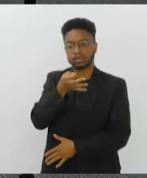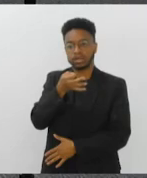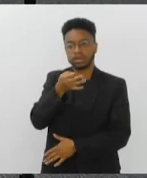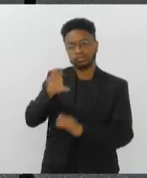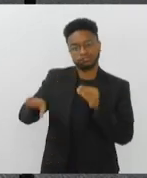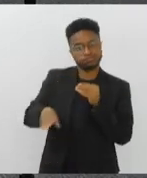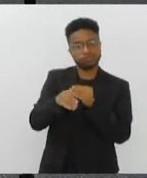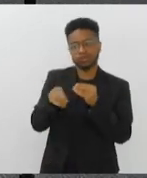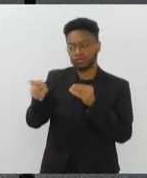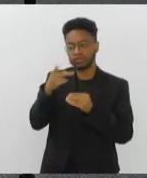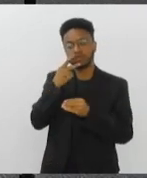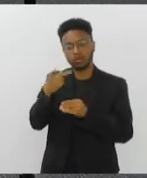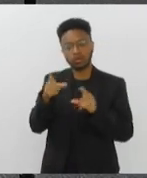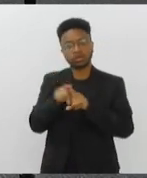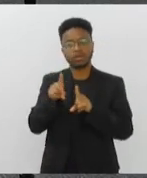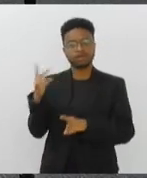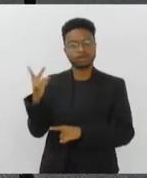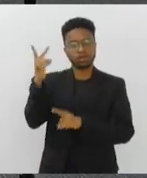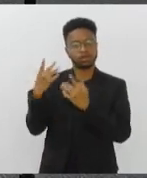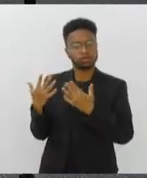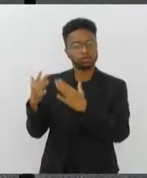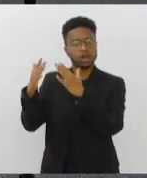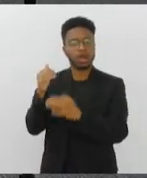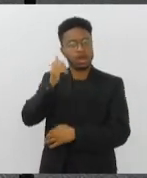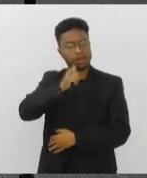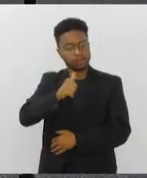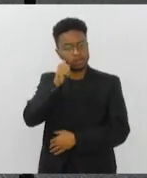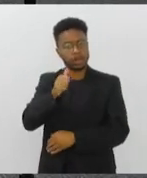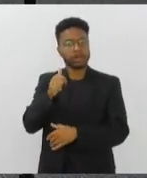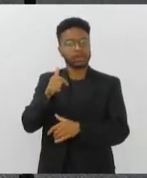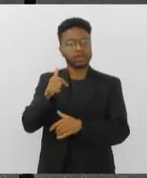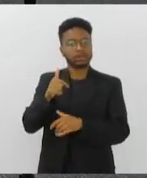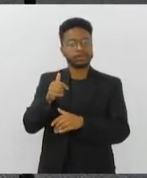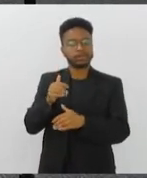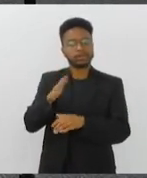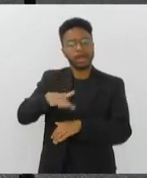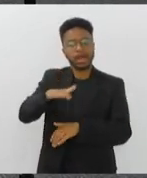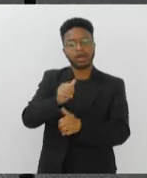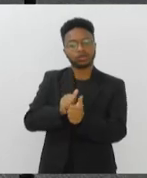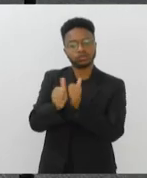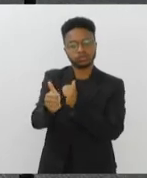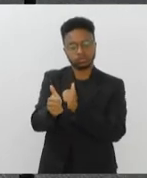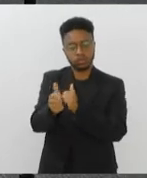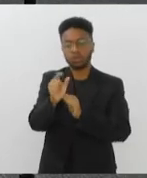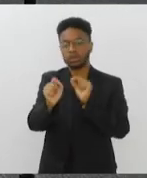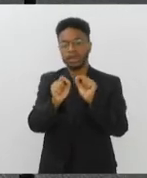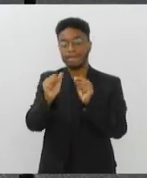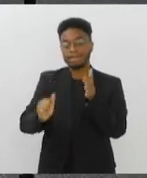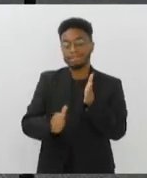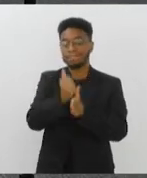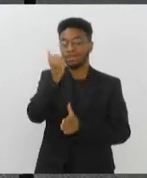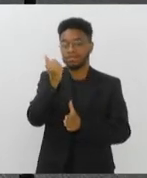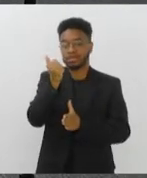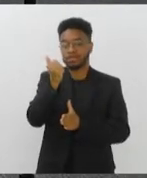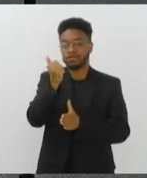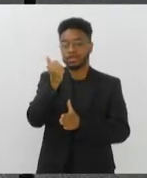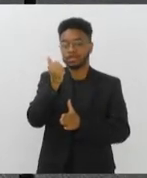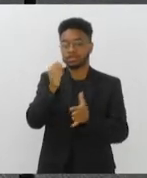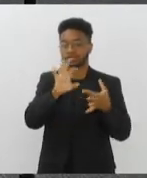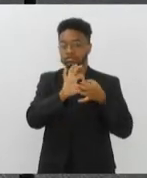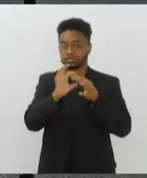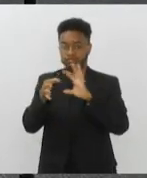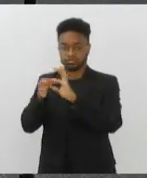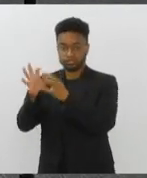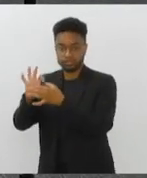está dizendo e reconhecendo das nossas mulheres esportistas, que foi a primeira vez em uma Olimpíada